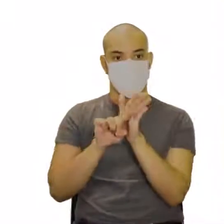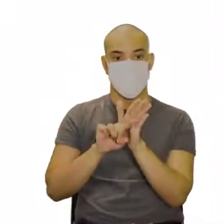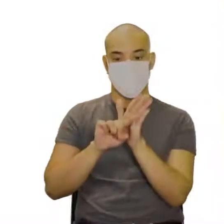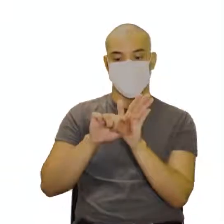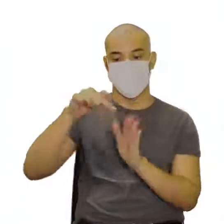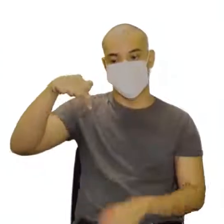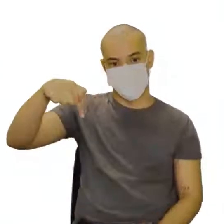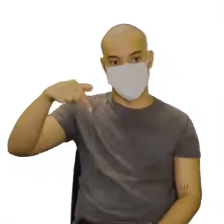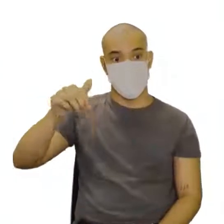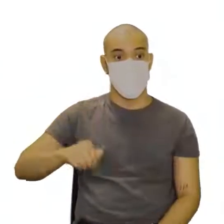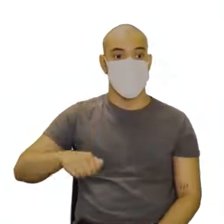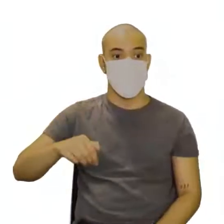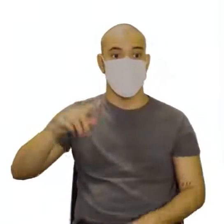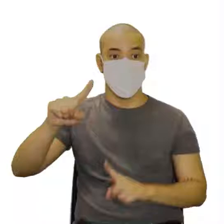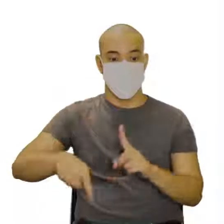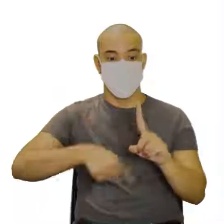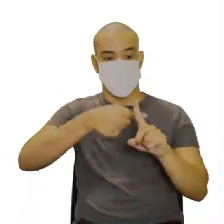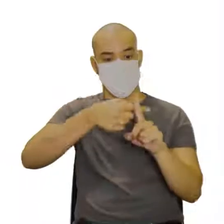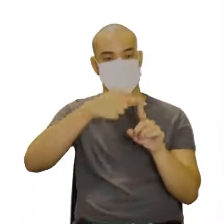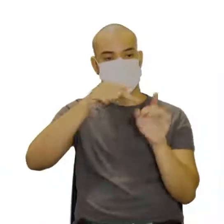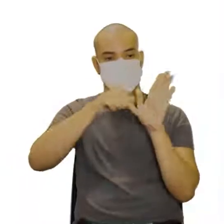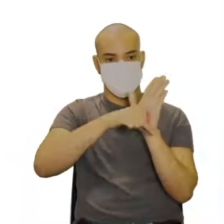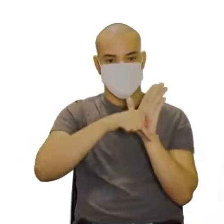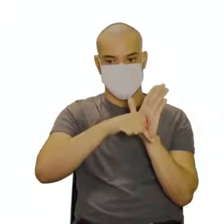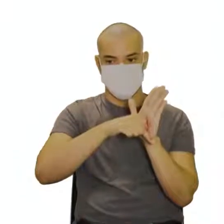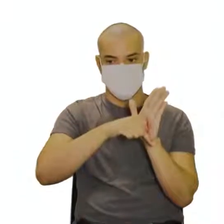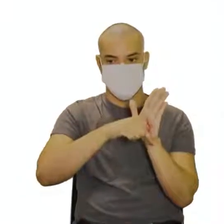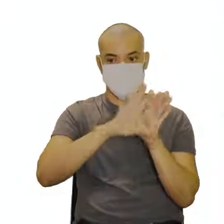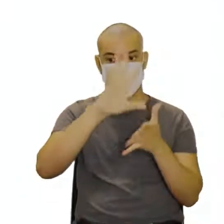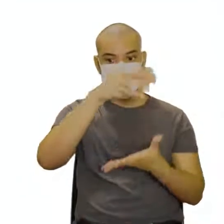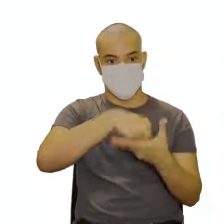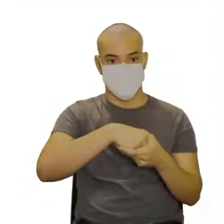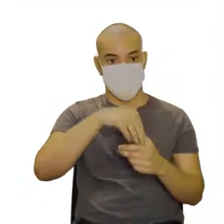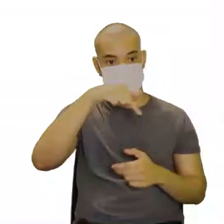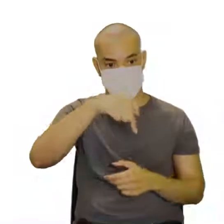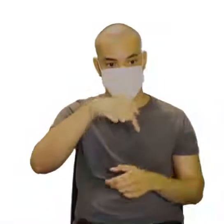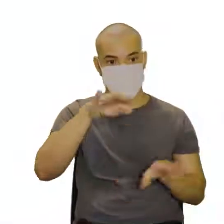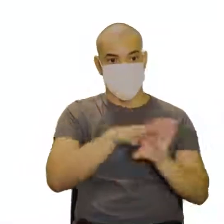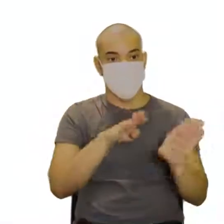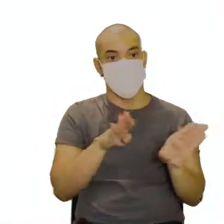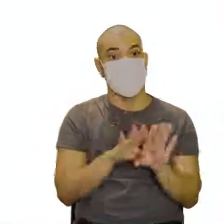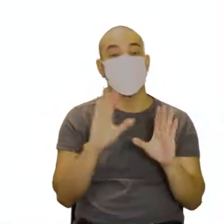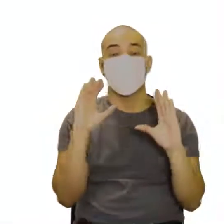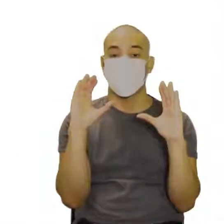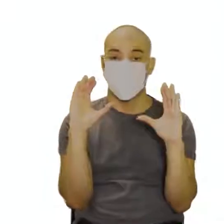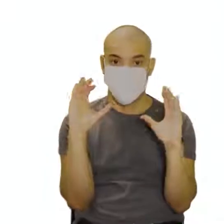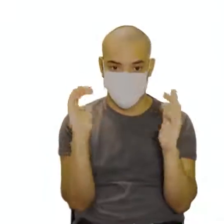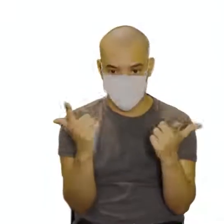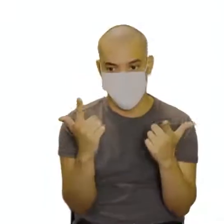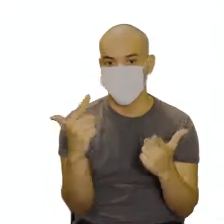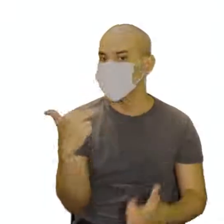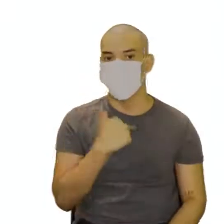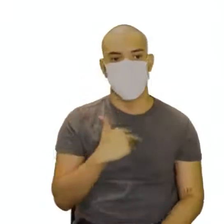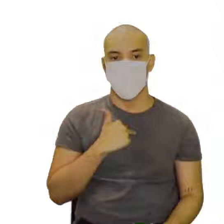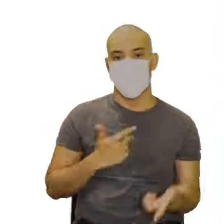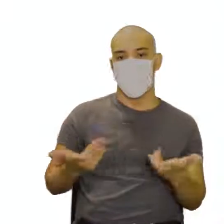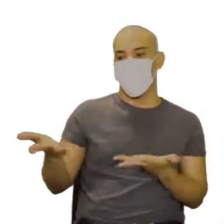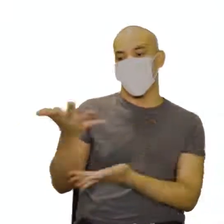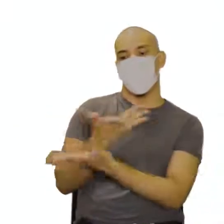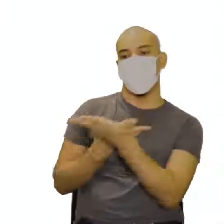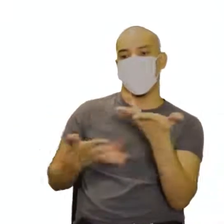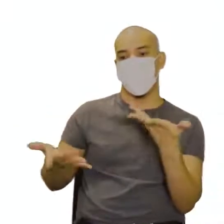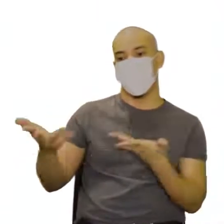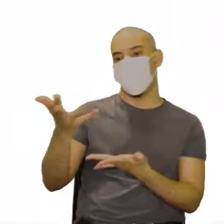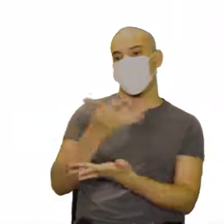tenho mais Q. Entendido? Obviamente, como as cargas não podem fluir através do